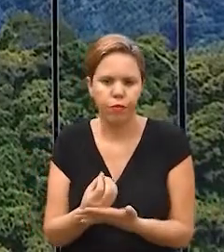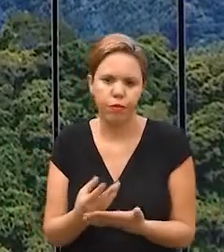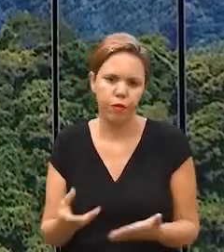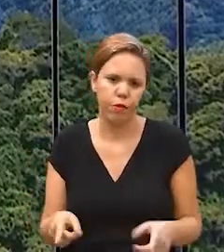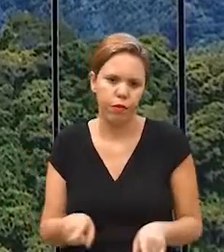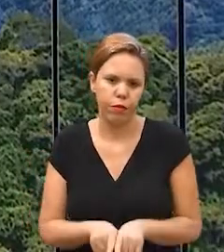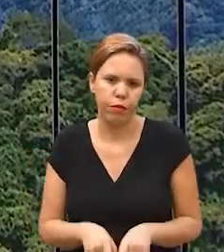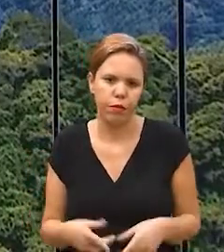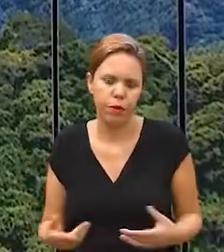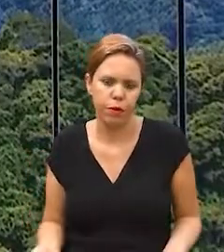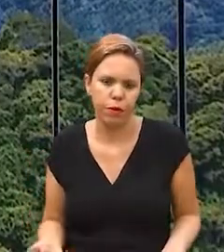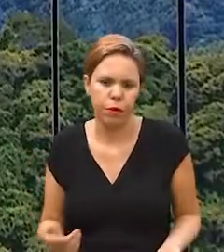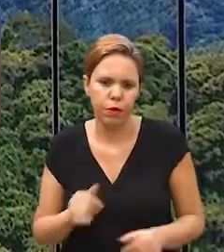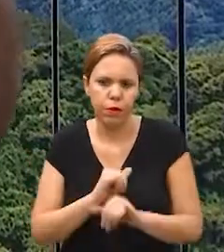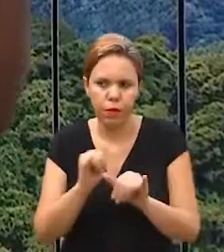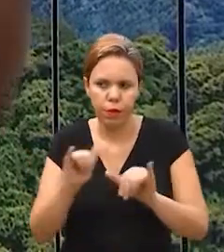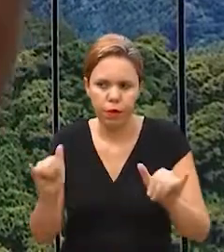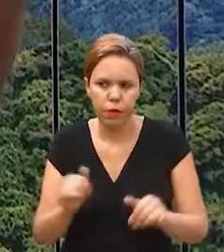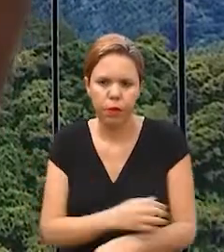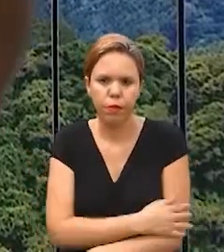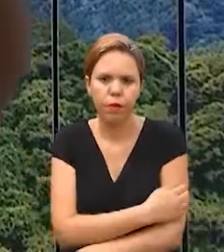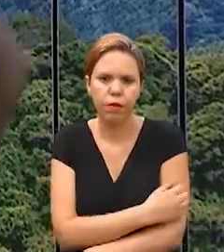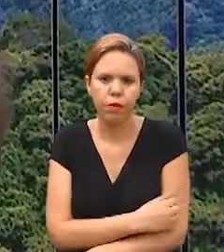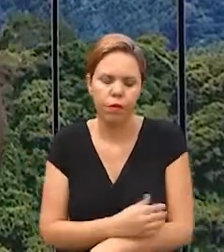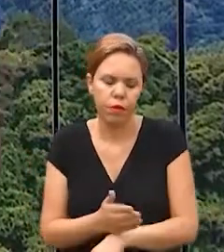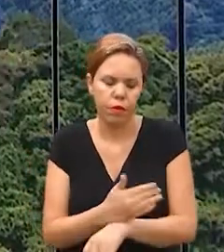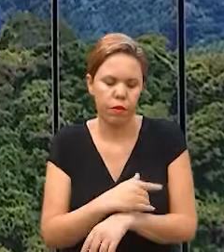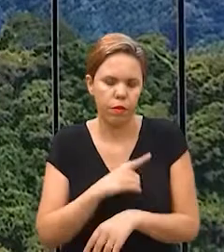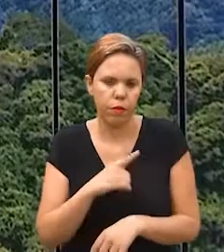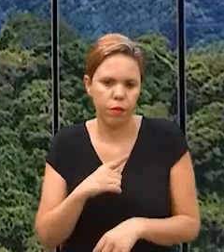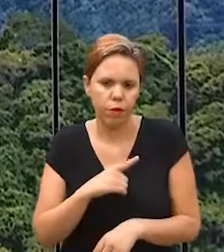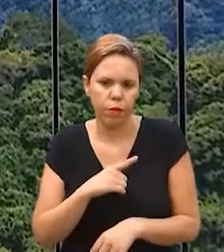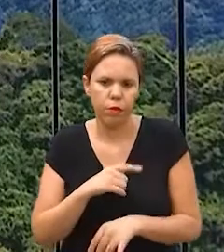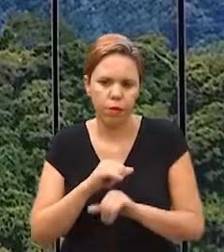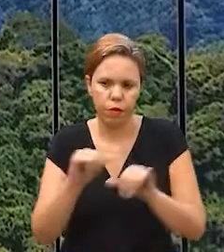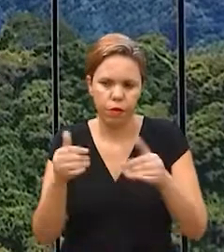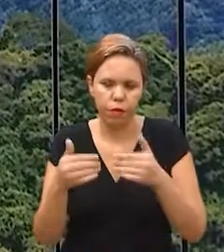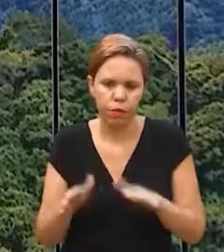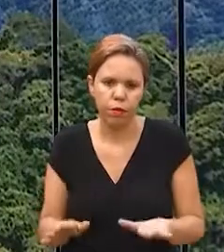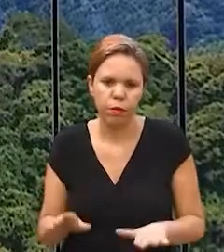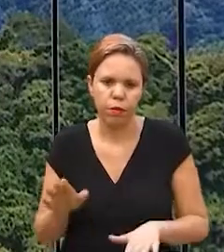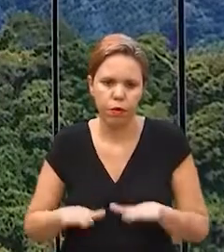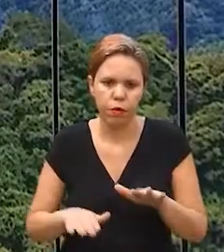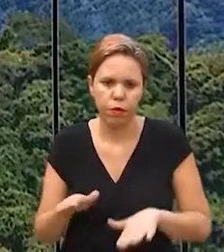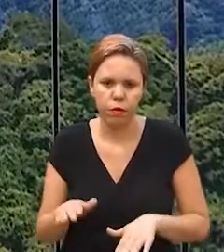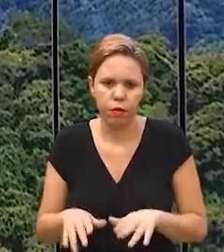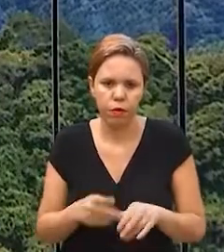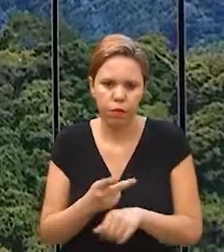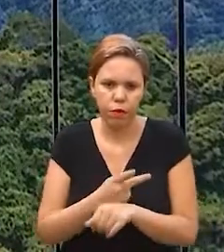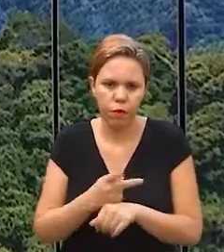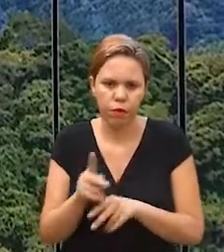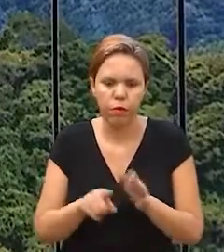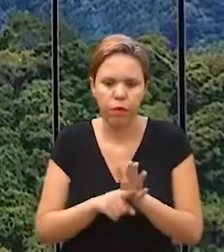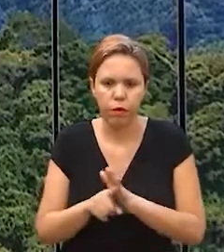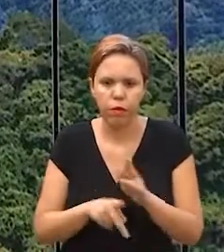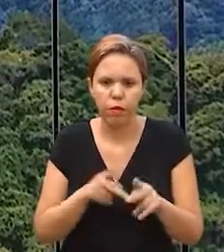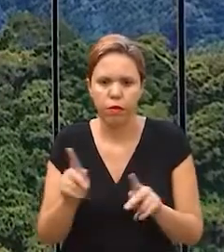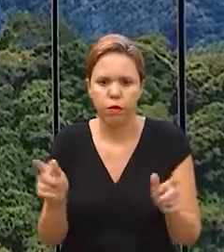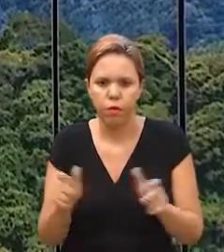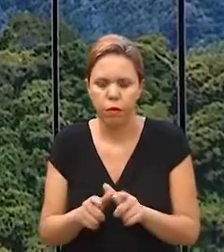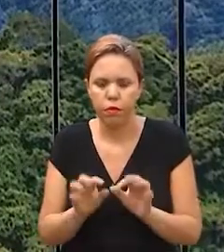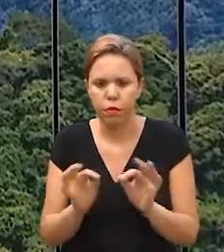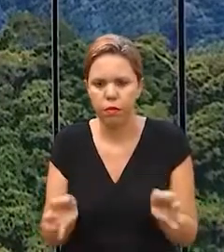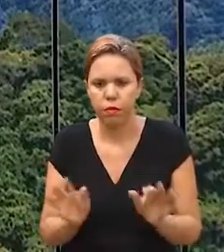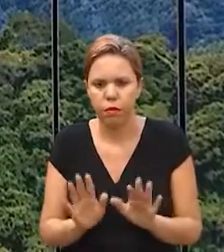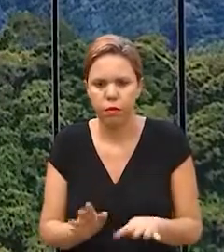as campanhas de alfabetização, antes nós tínhamos o lançamento, fazia uma busca ativa tímida, e